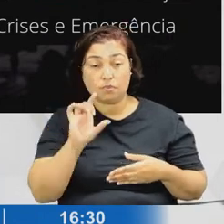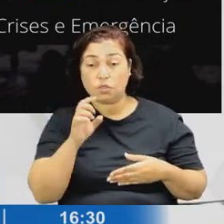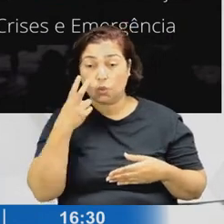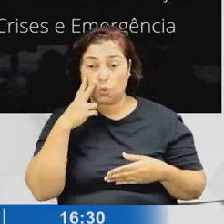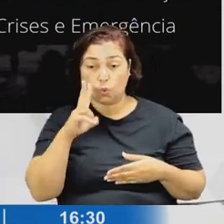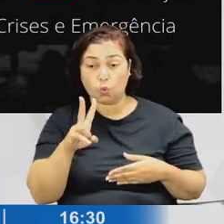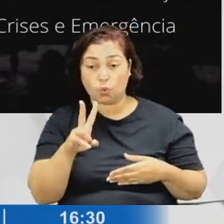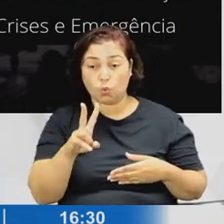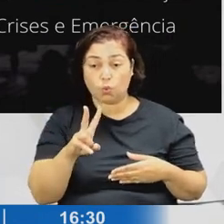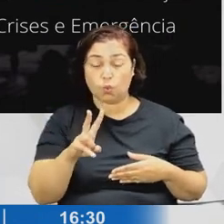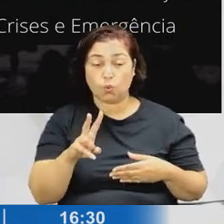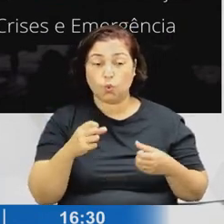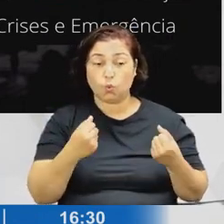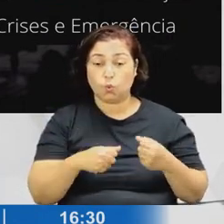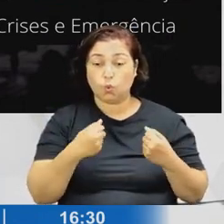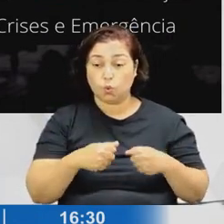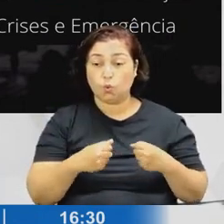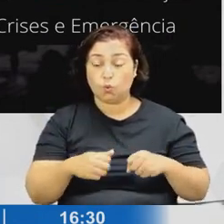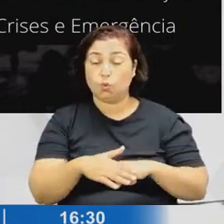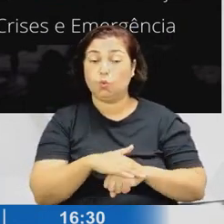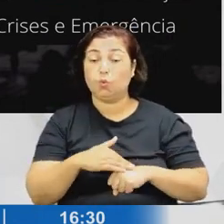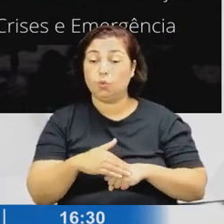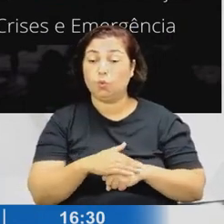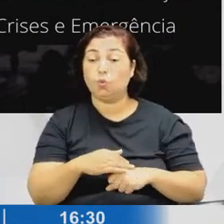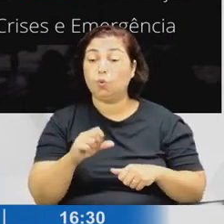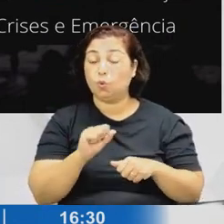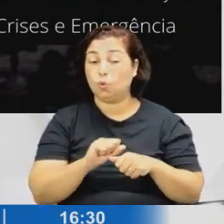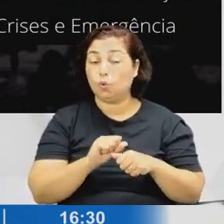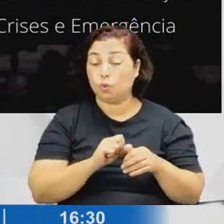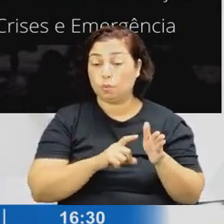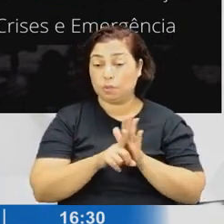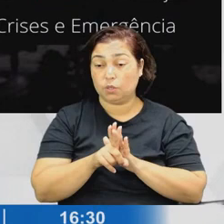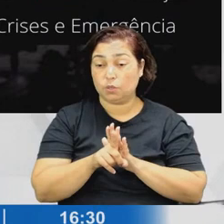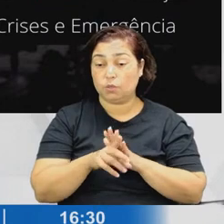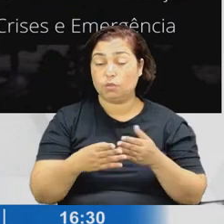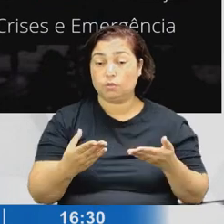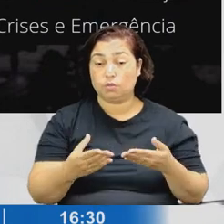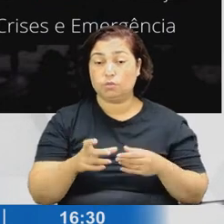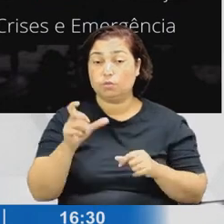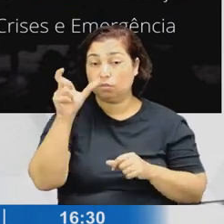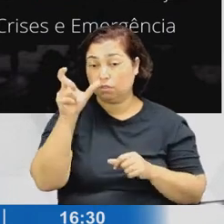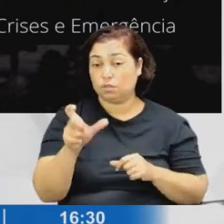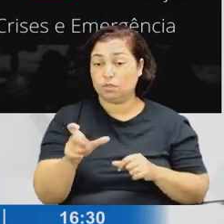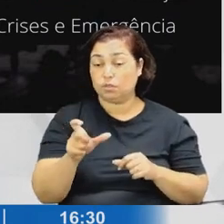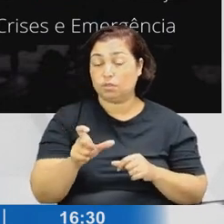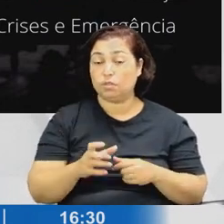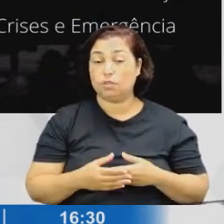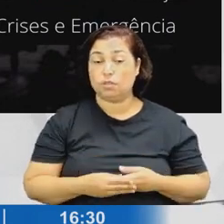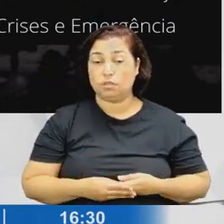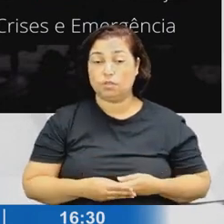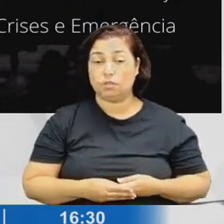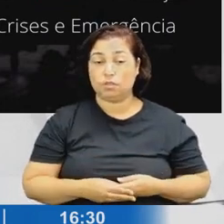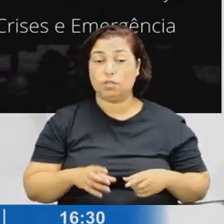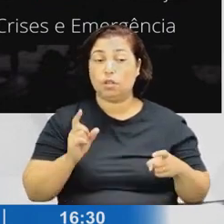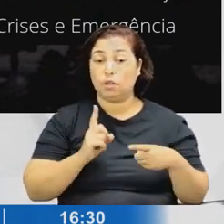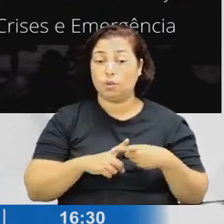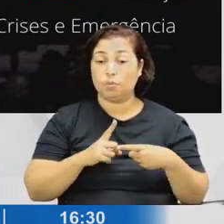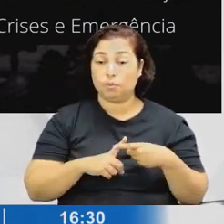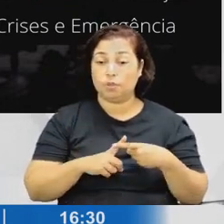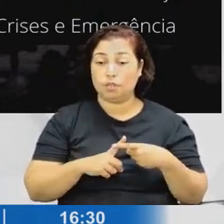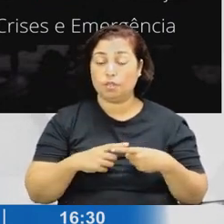que a gente teria que conversar fazer perguntas entender qual o perfil que ele tem ele chama de perfil técnico por que que isso é importante